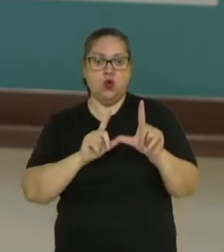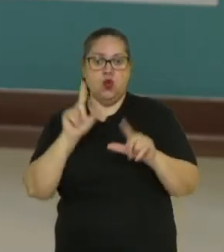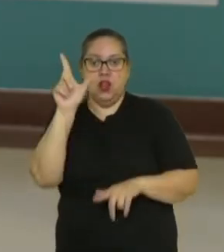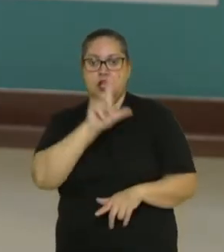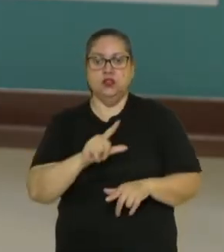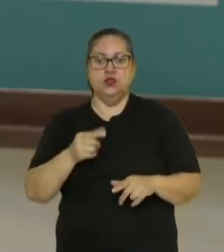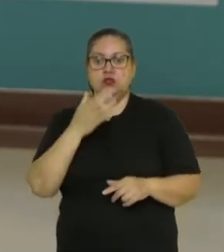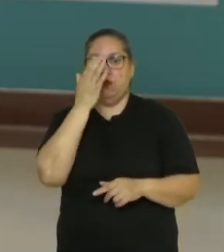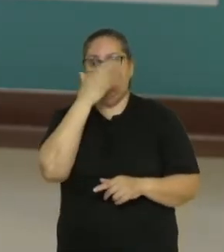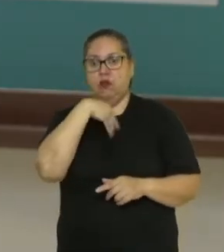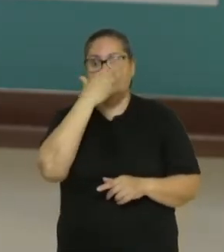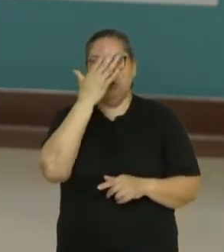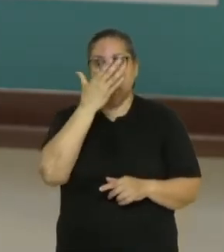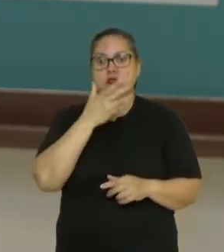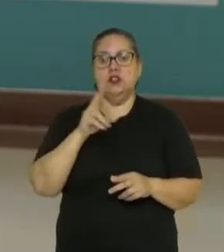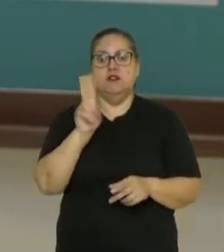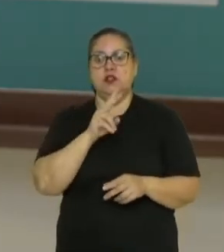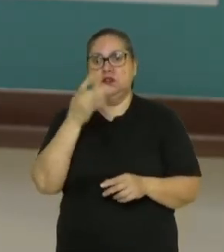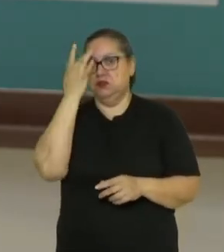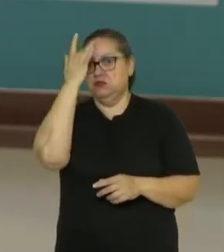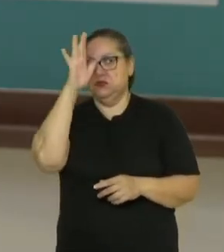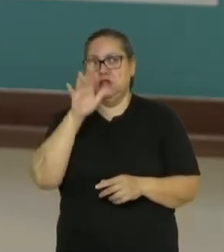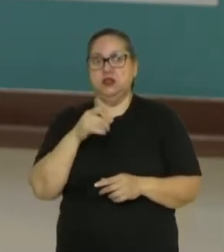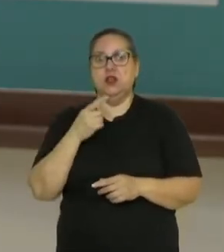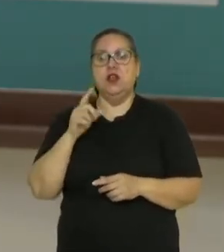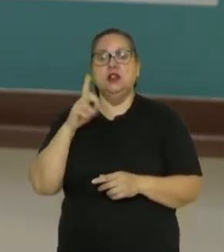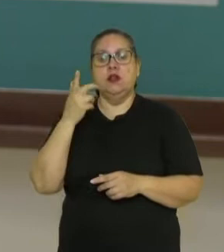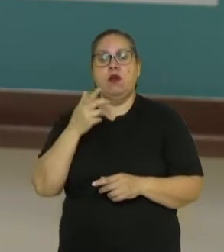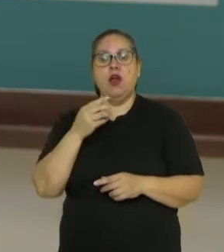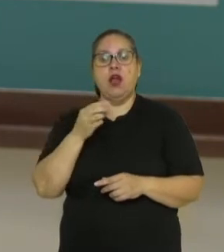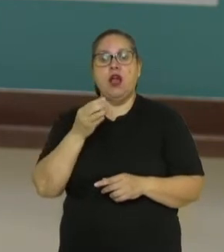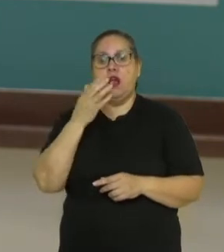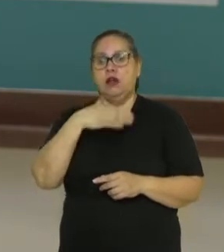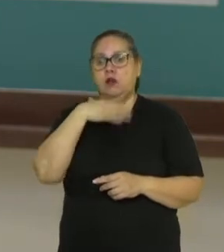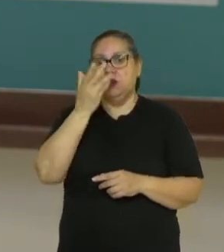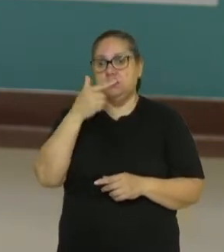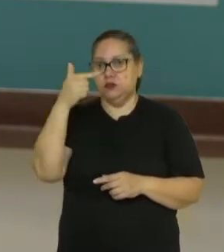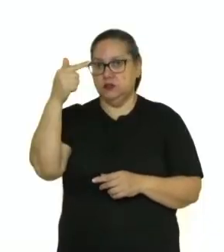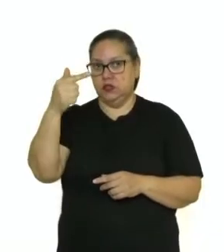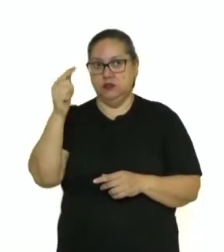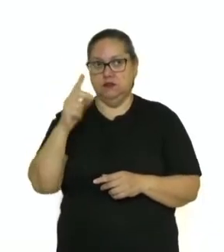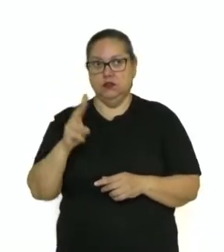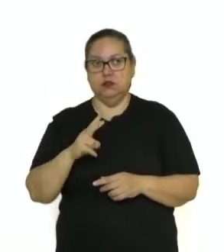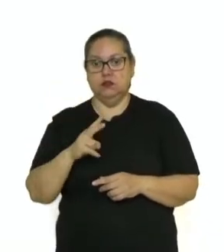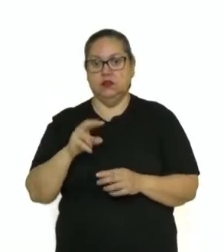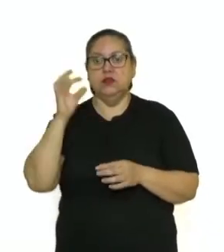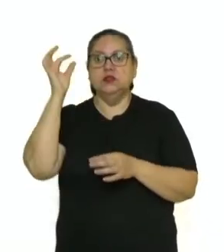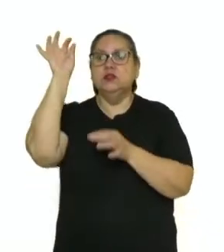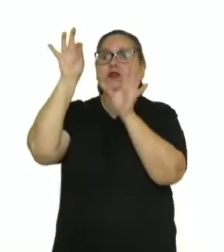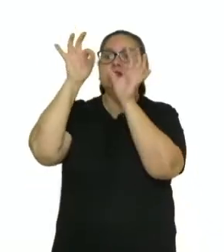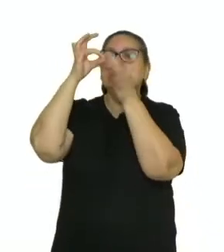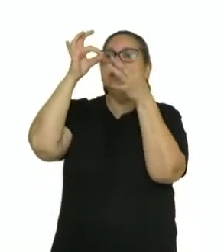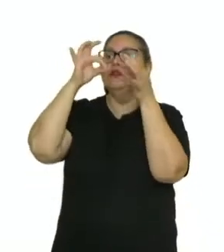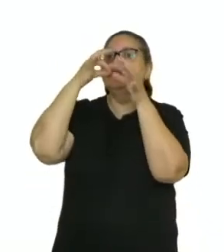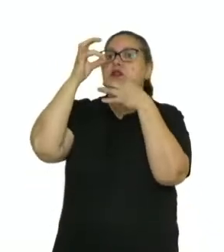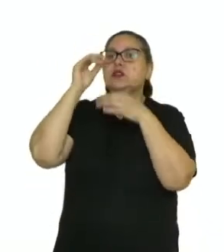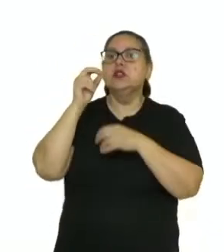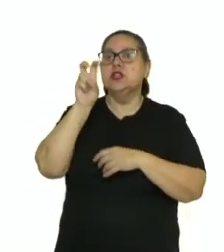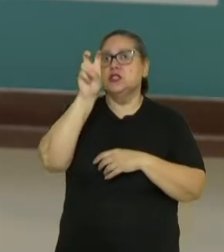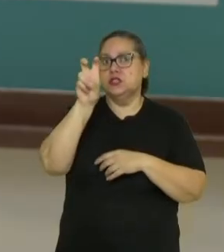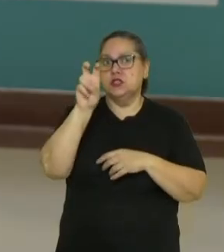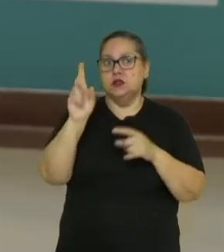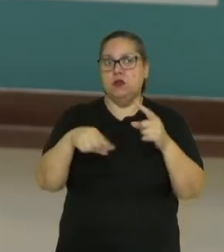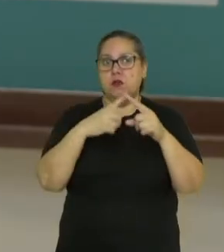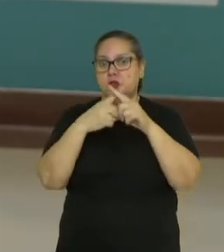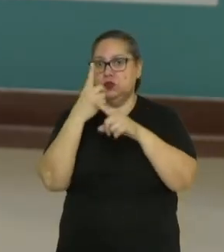frutas para representar valores desconhecidos. Então a maçã vale 7, o cacho de uva é igual a 5